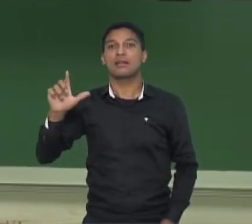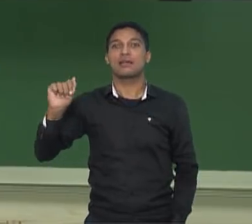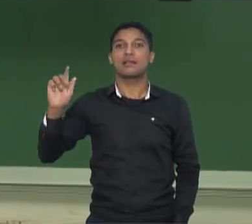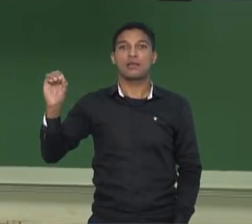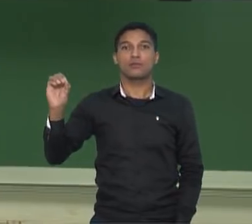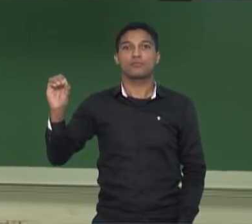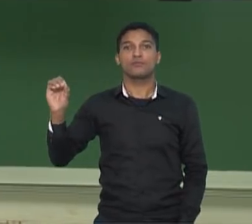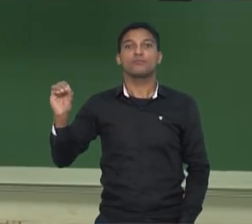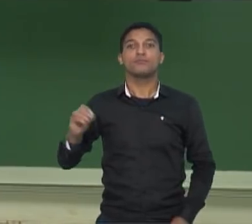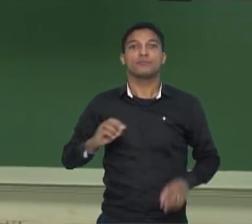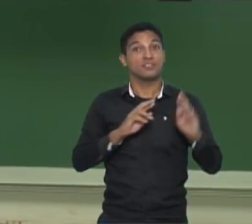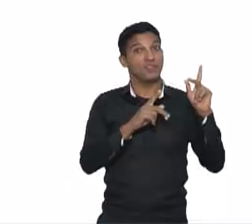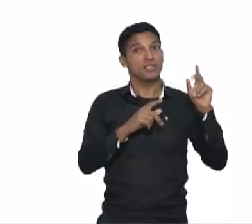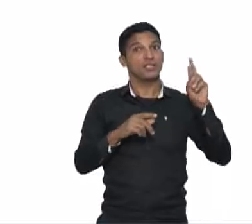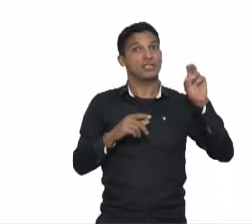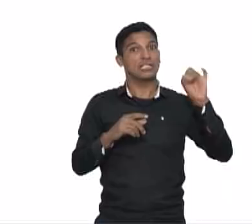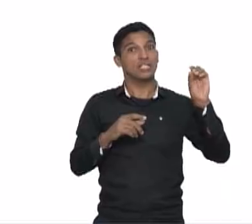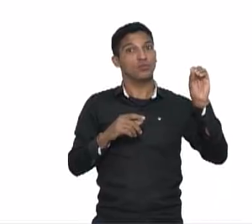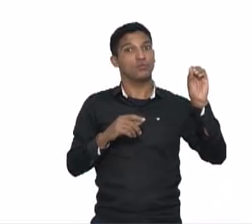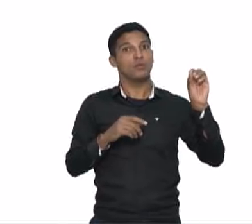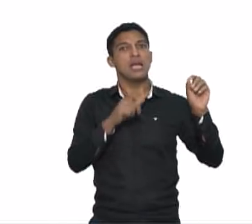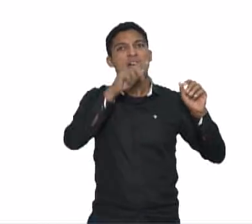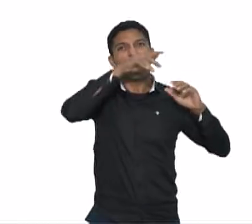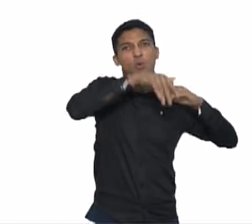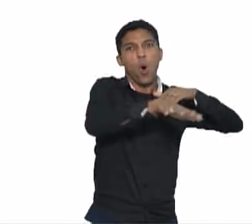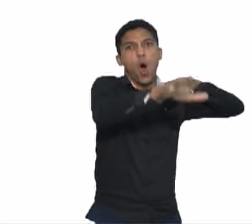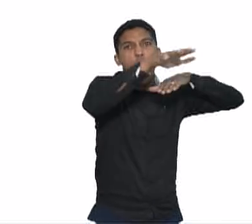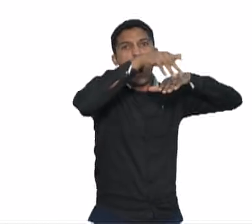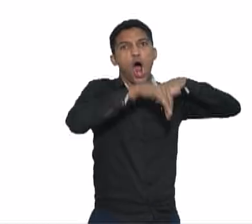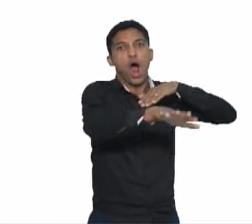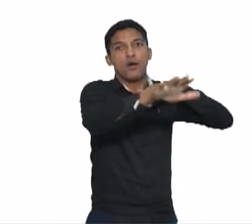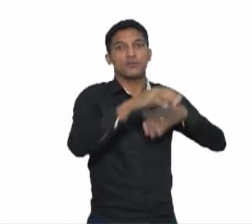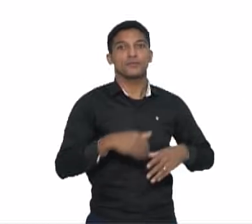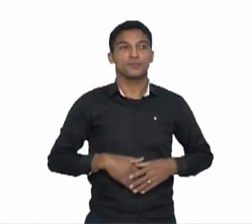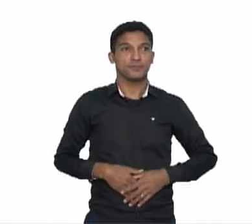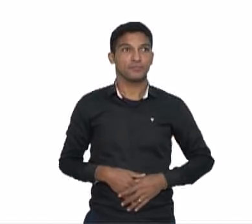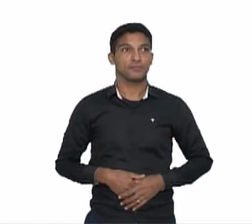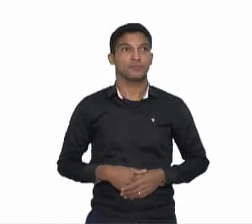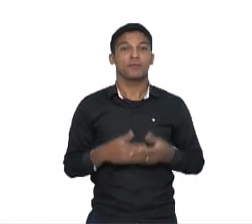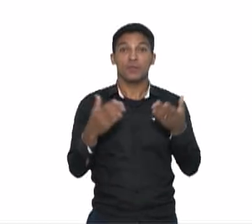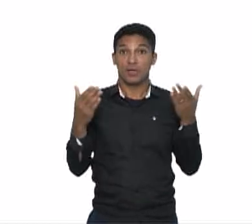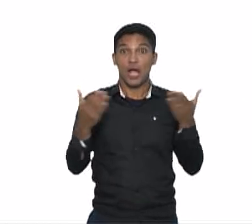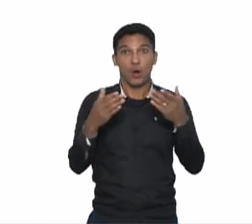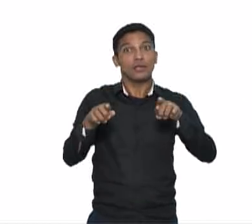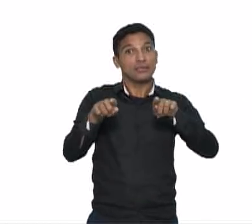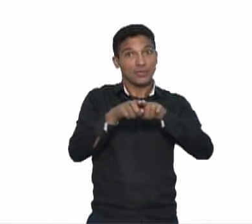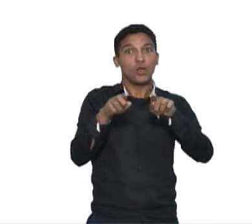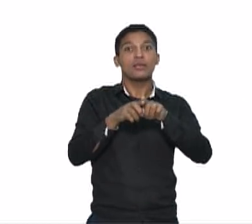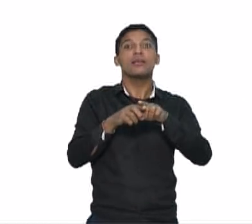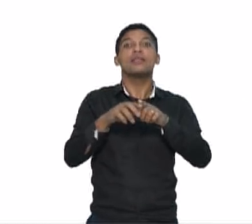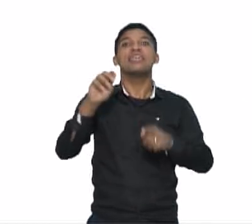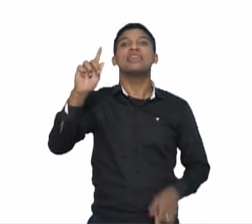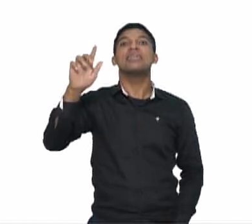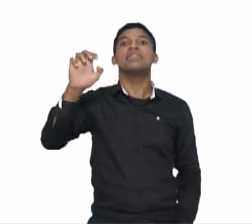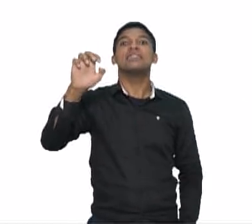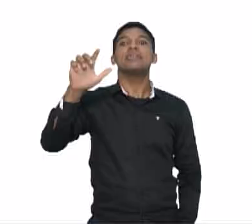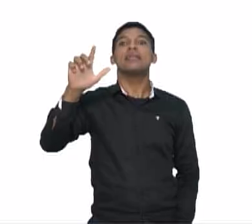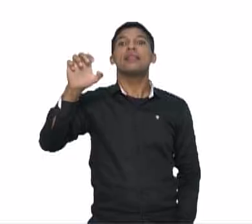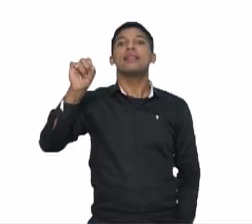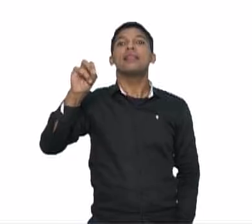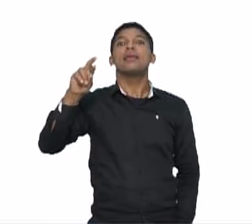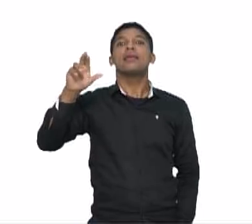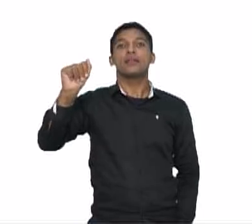Outras formas presentes, temos geleiras. São massas de gelo formadas em regiões onde a temperatura é muito